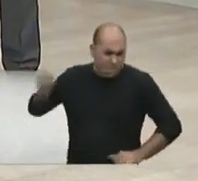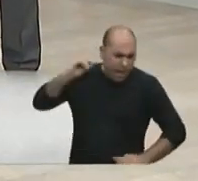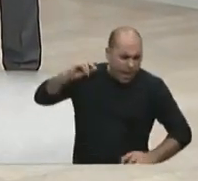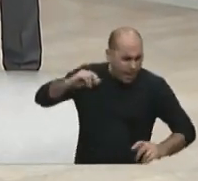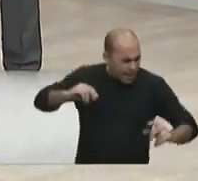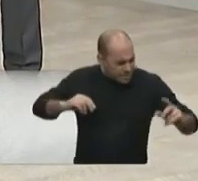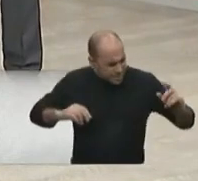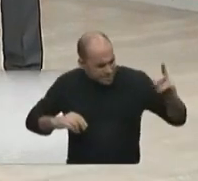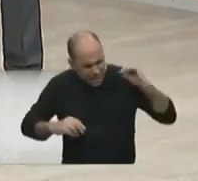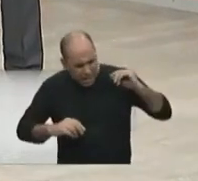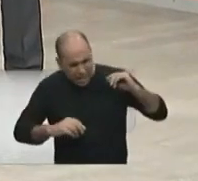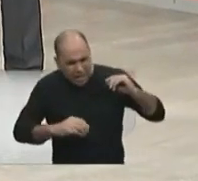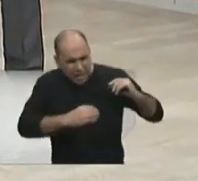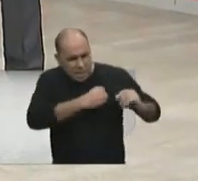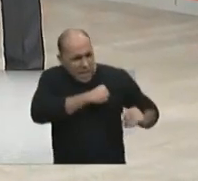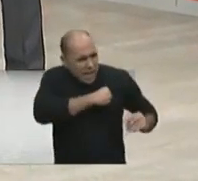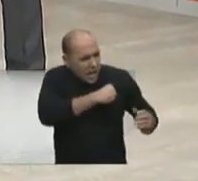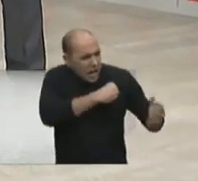levando a